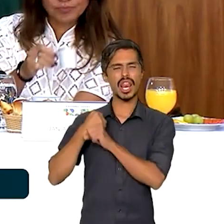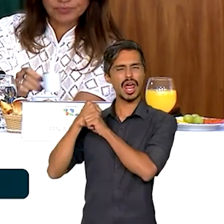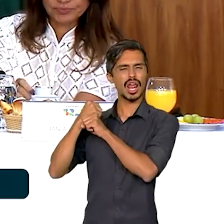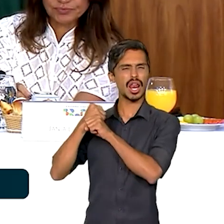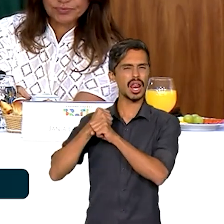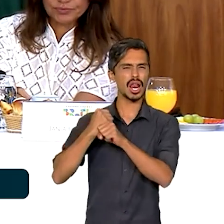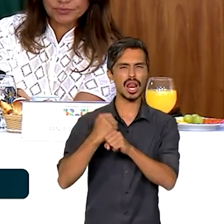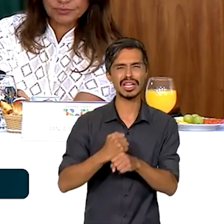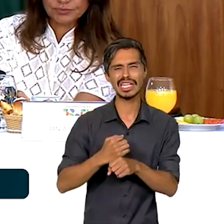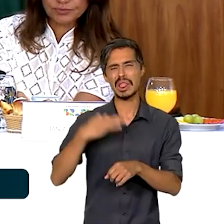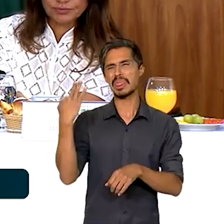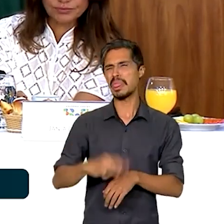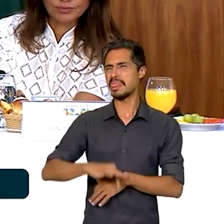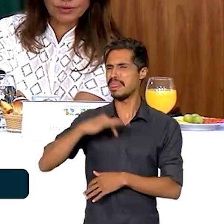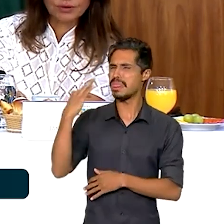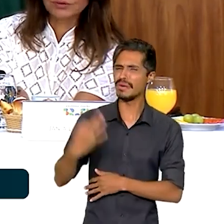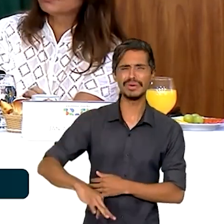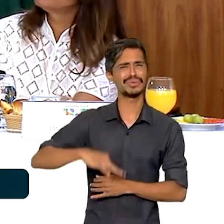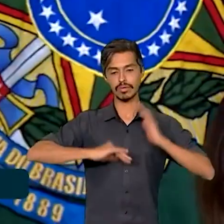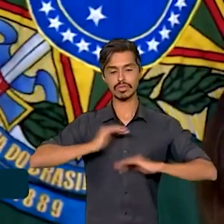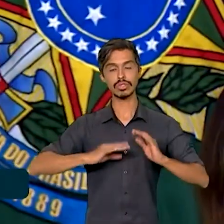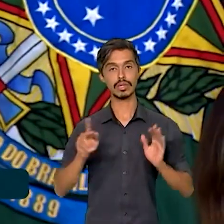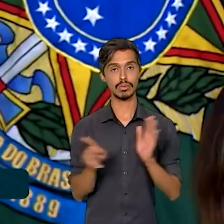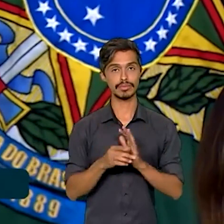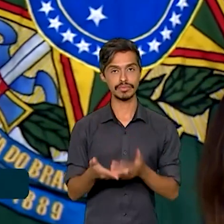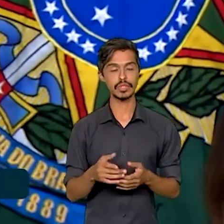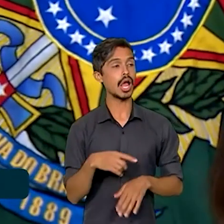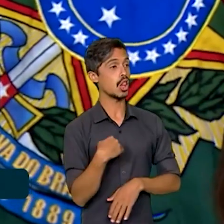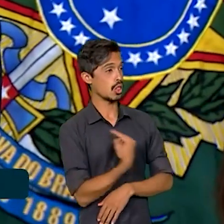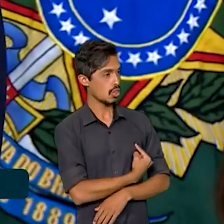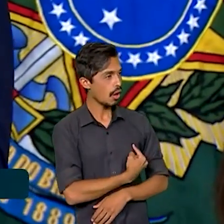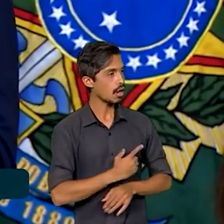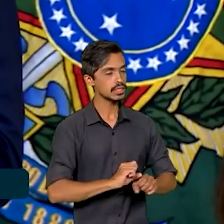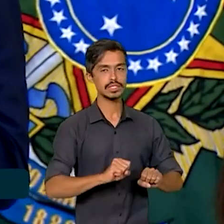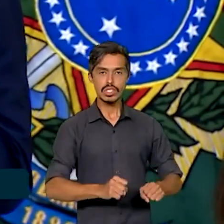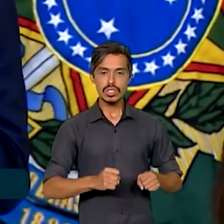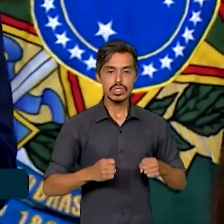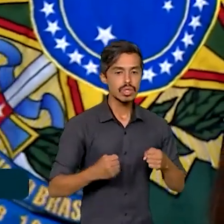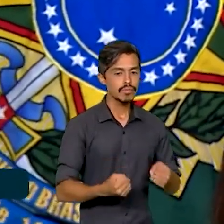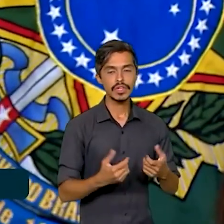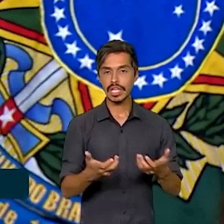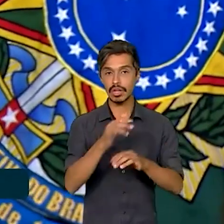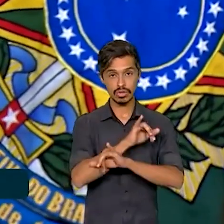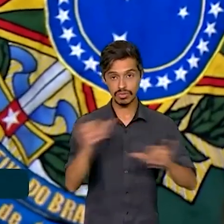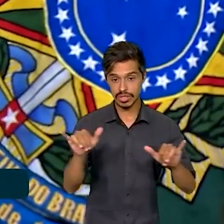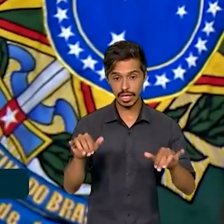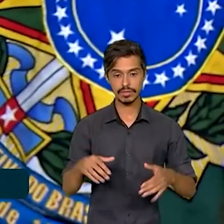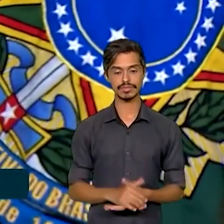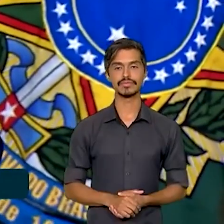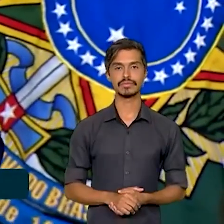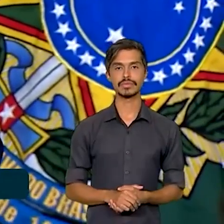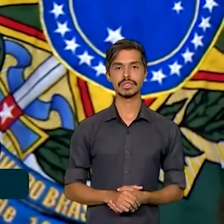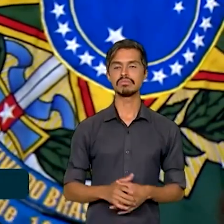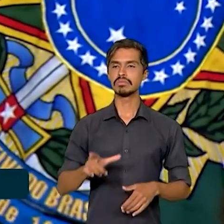uma forma dos senadores, que não poderão assinar o pedido de impeachment contra Lula, de manifestar o apoio à solicitação. A